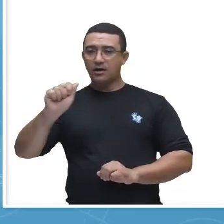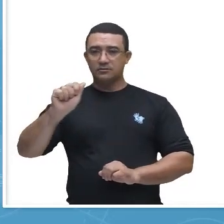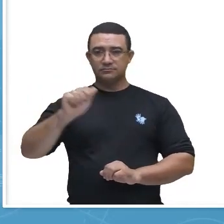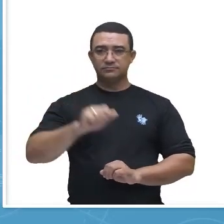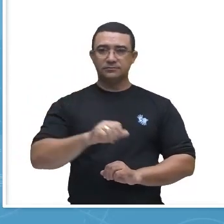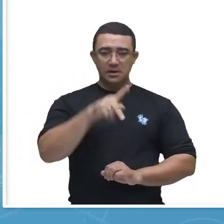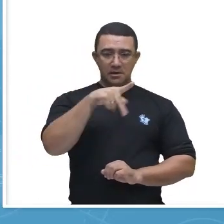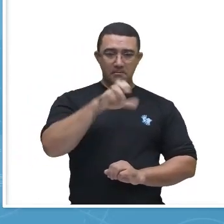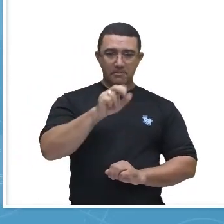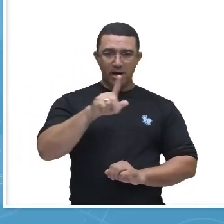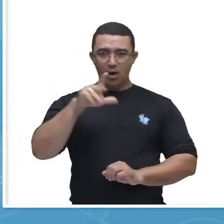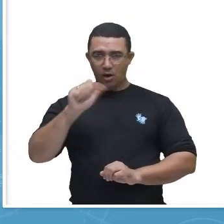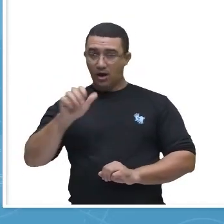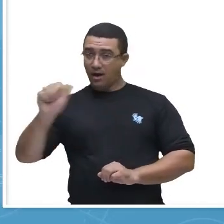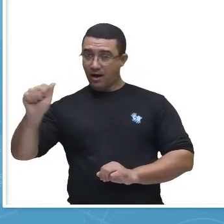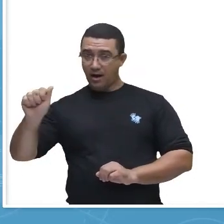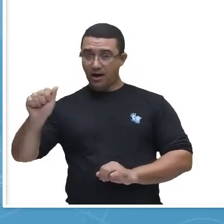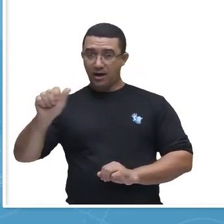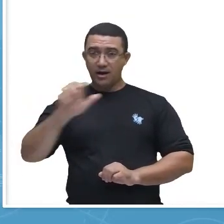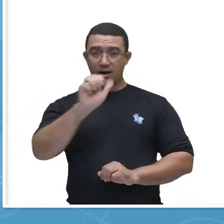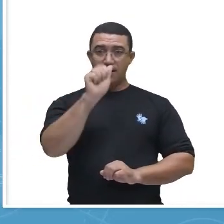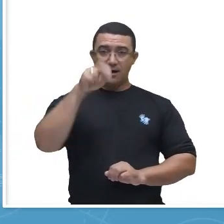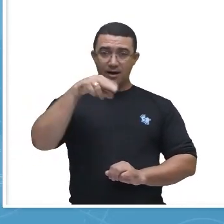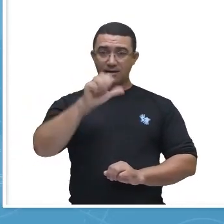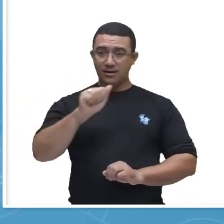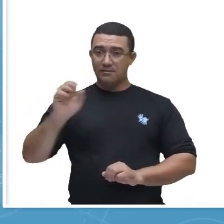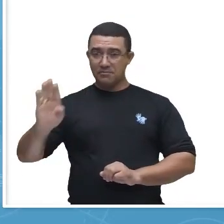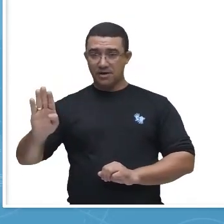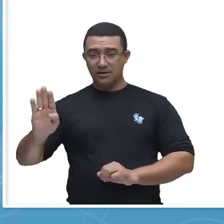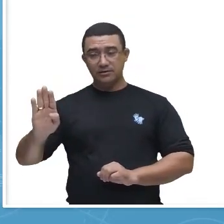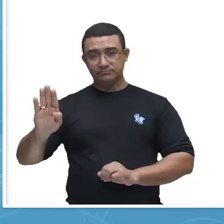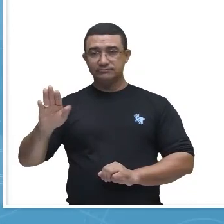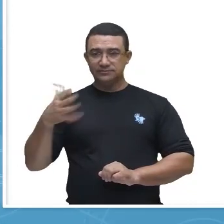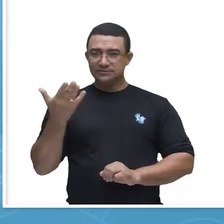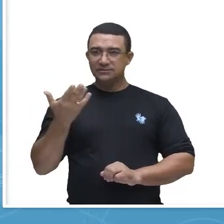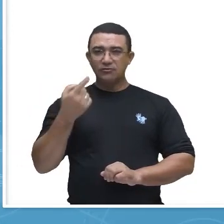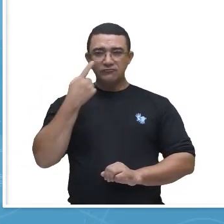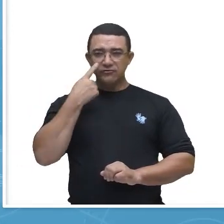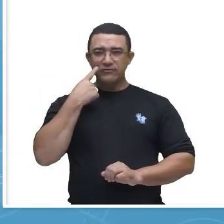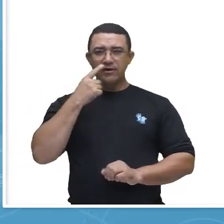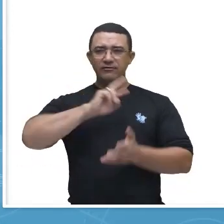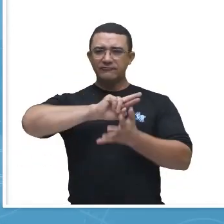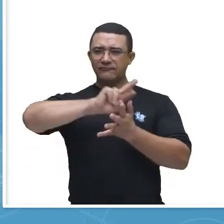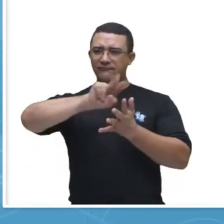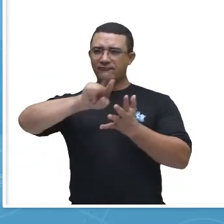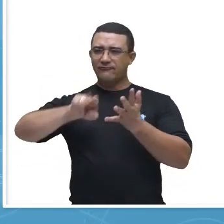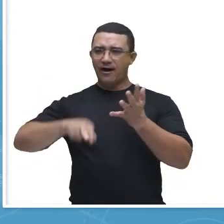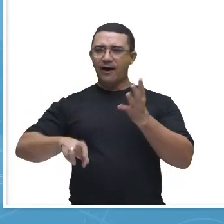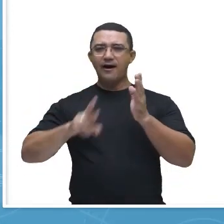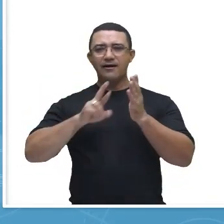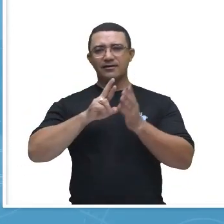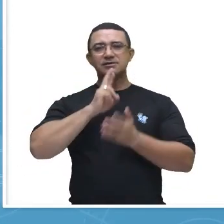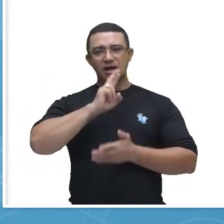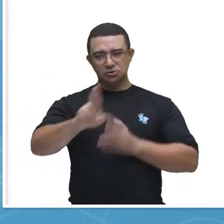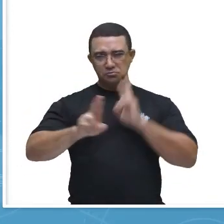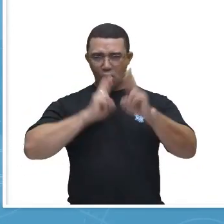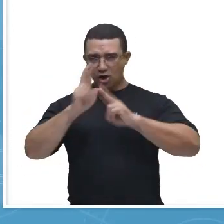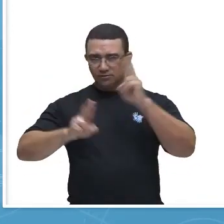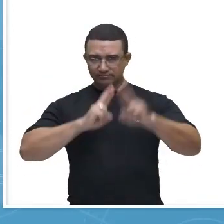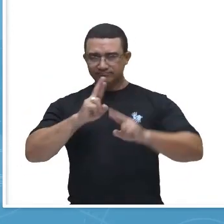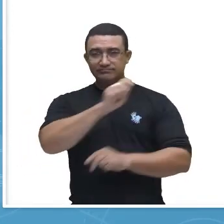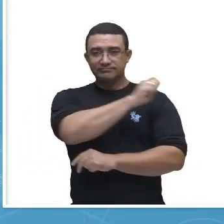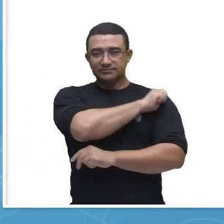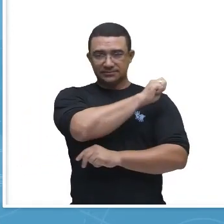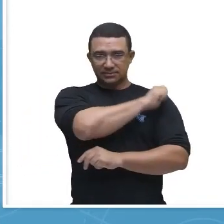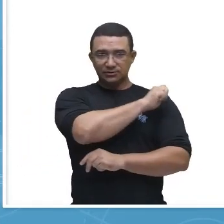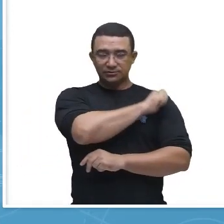Ana Luísa, né? Letra D. Enfim, a gente tem aí também várias respostas, né, dos nossos alunos. E